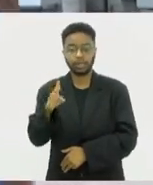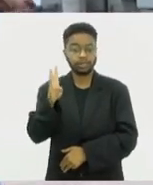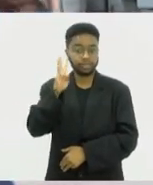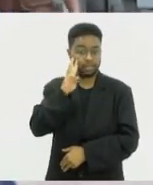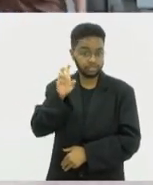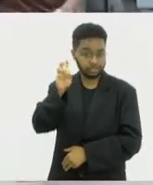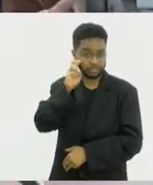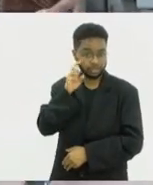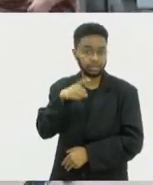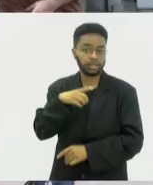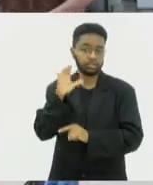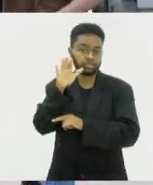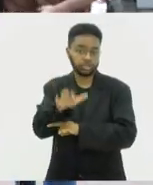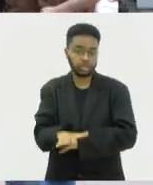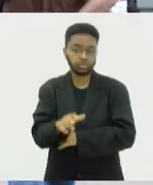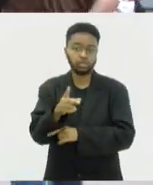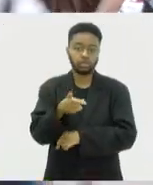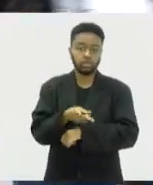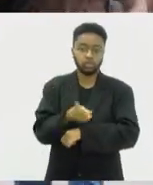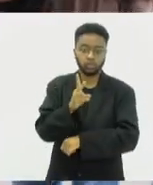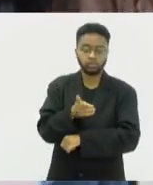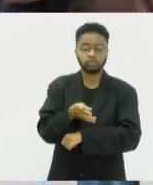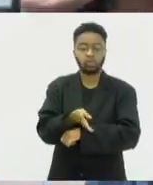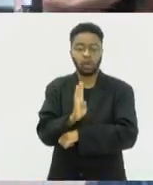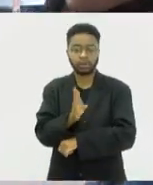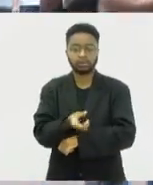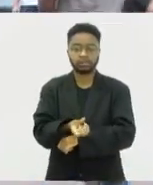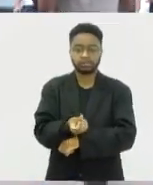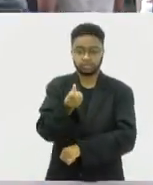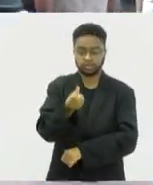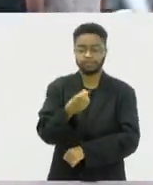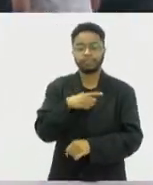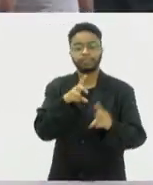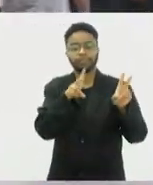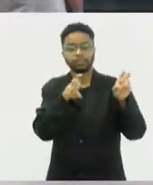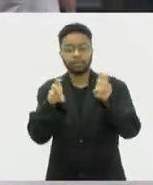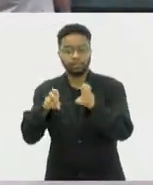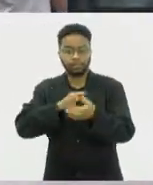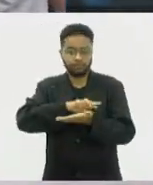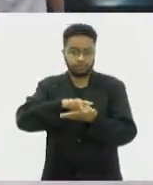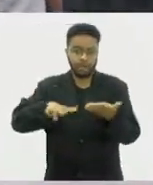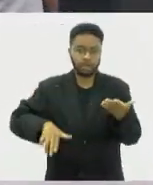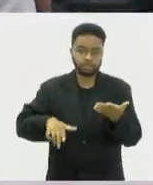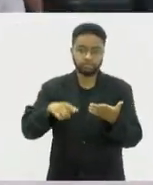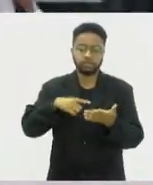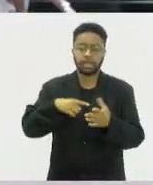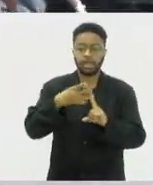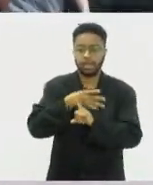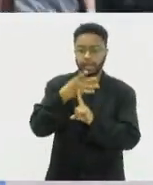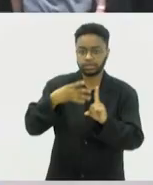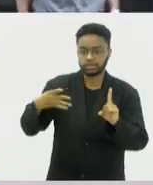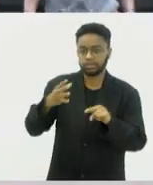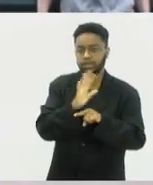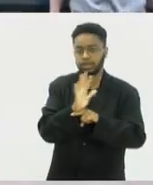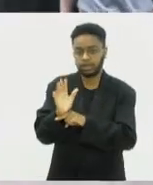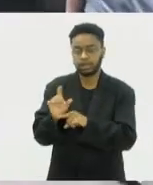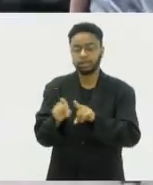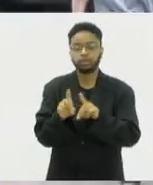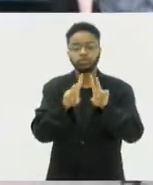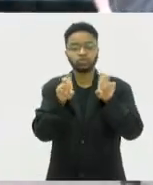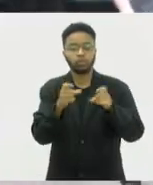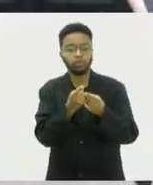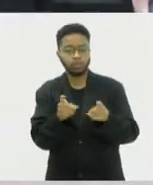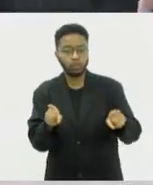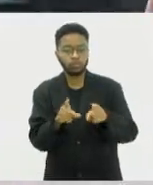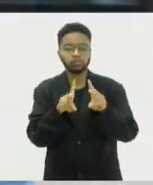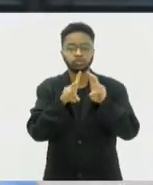sessões de tarde, 2, 4 e 6, sempre com filme brasileiro, sempre temático, né? Cada semana é um tema. Filmes LGBTs, filmes sobre música, filmes